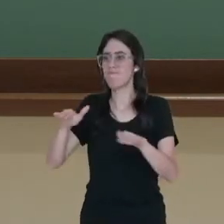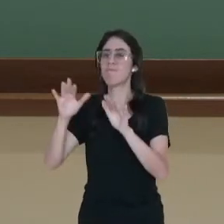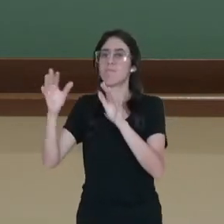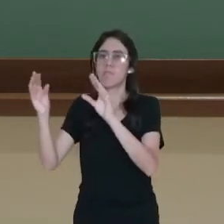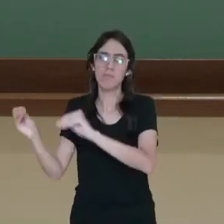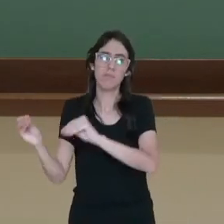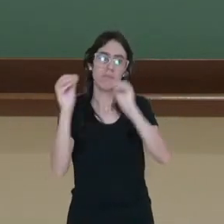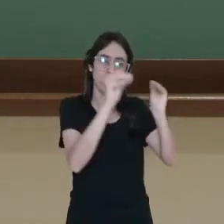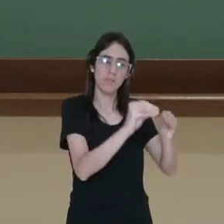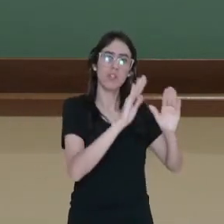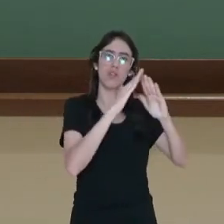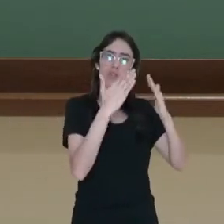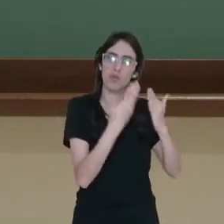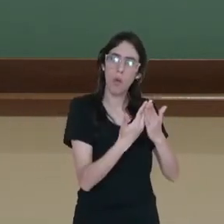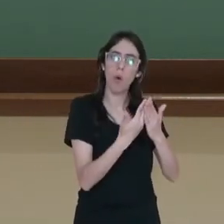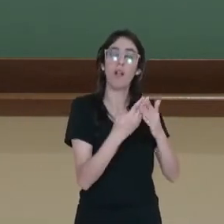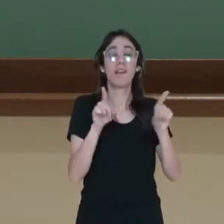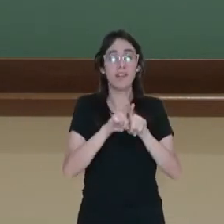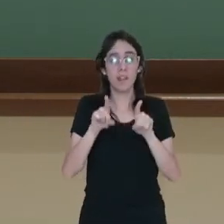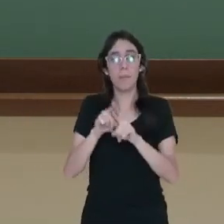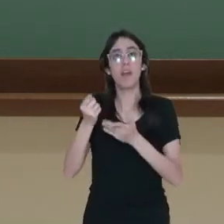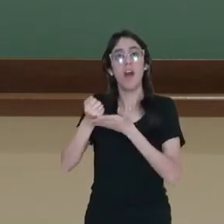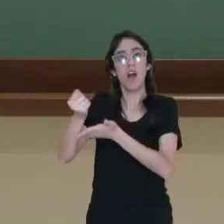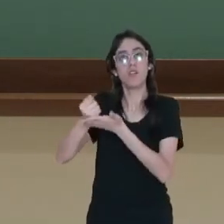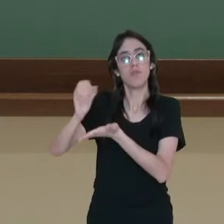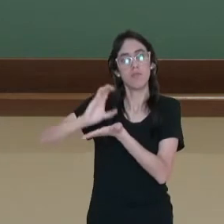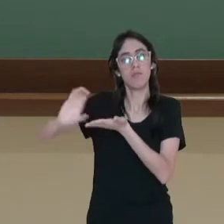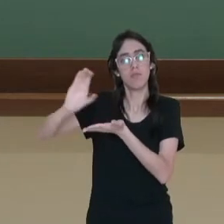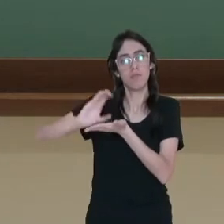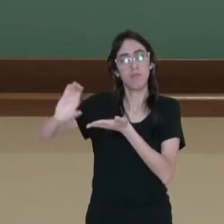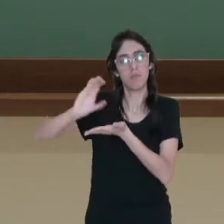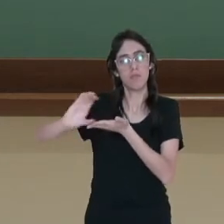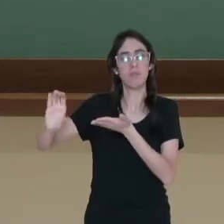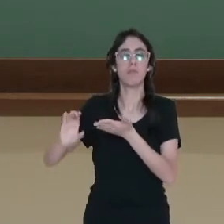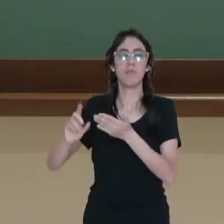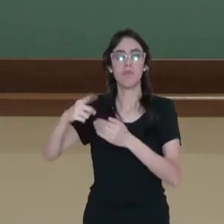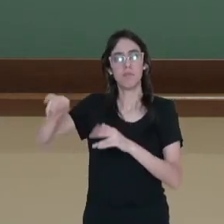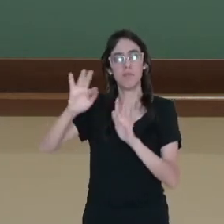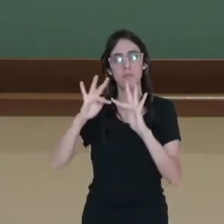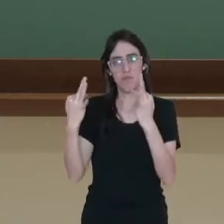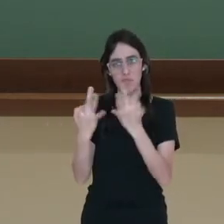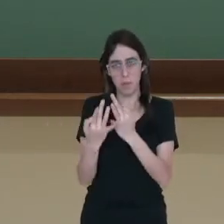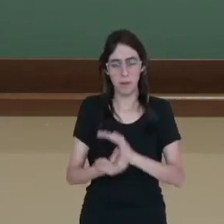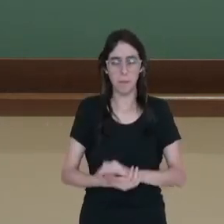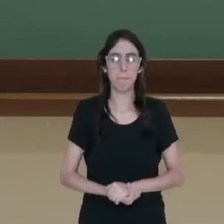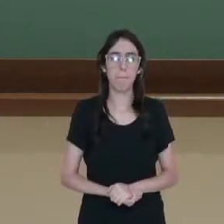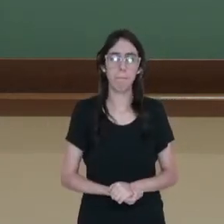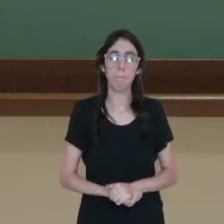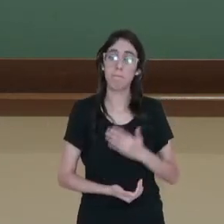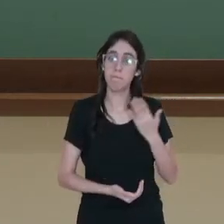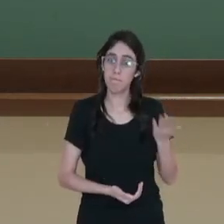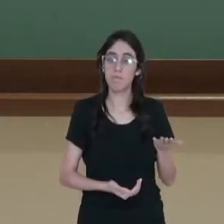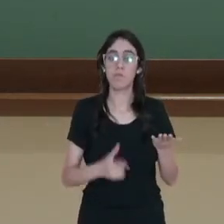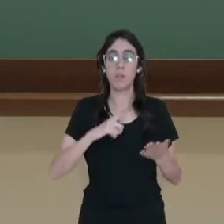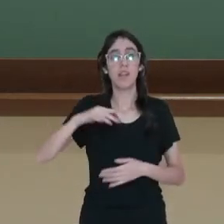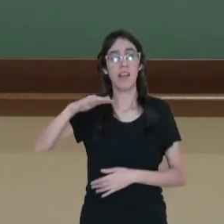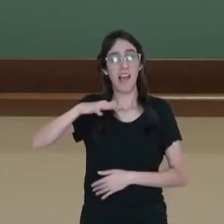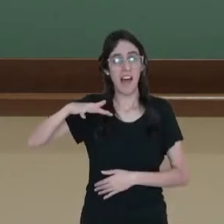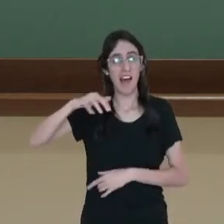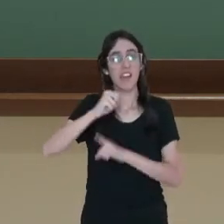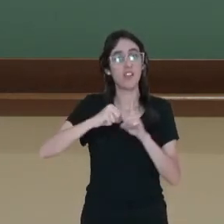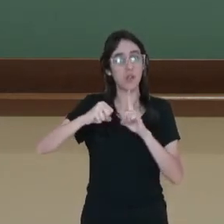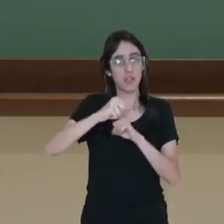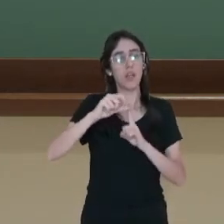escola, em troca disso, uma ajuda financeira do governo para essas famílias se manterem. Então, nas áreas sociais, esse investimento